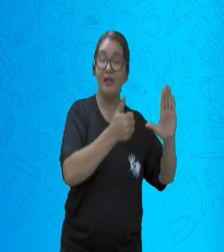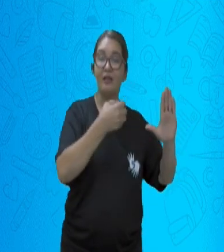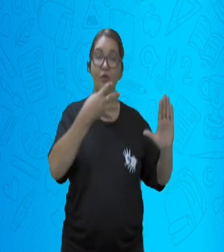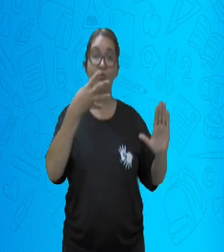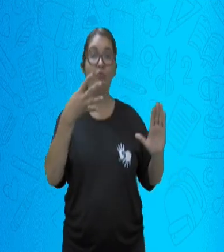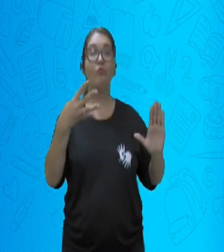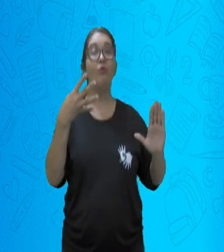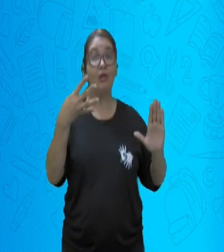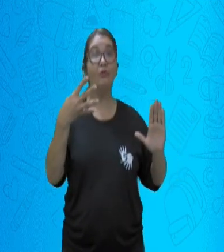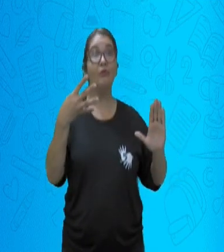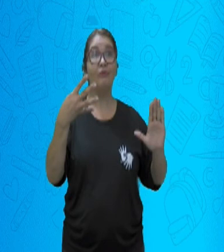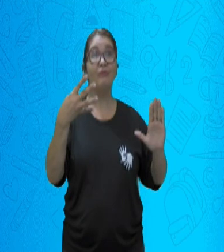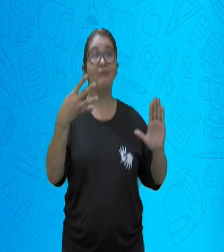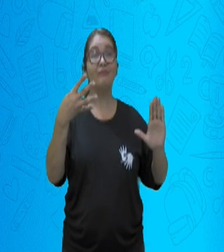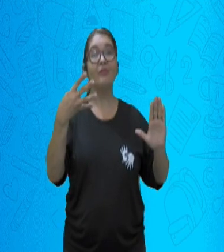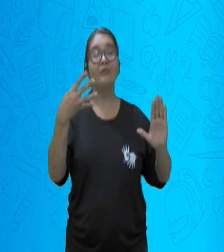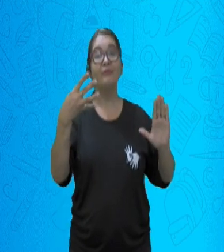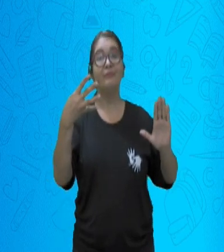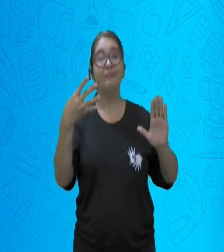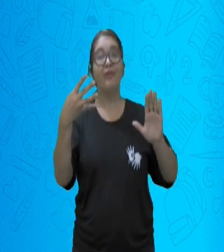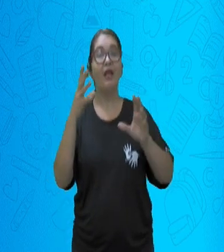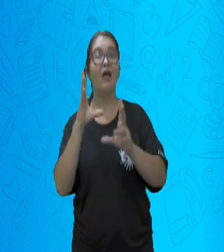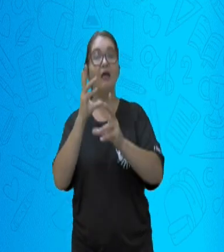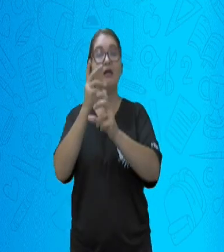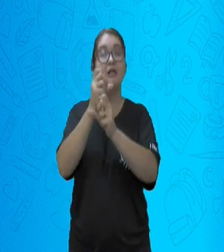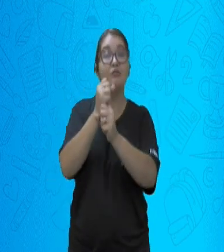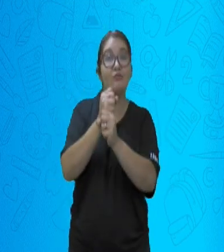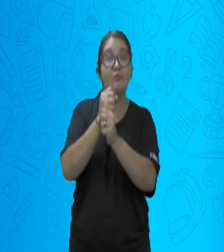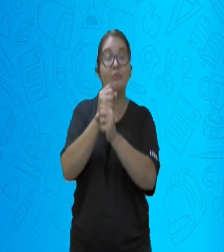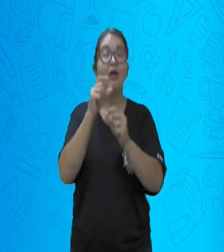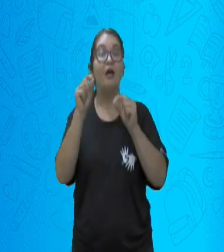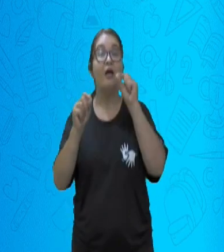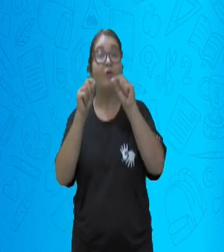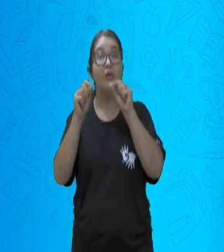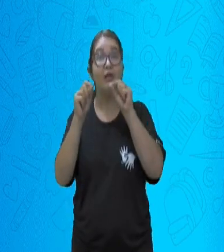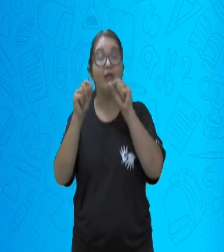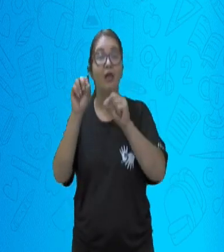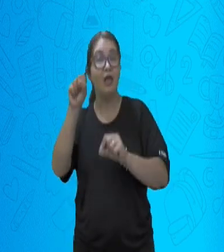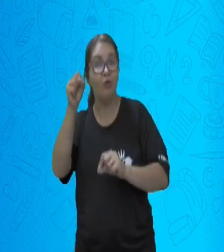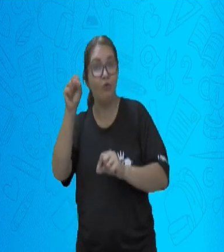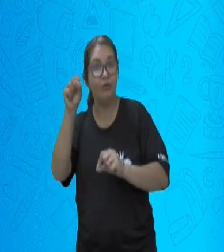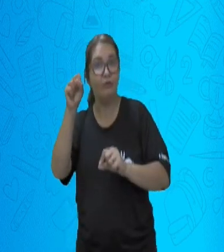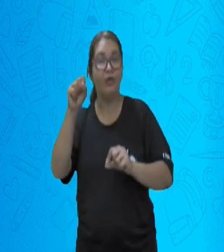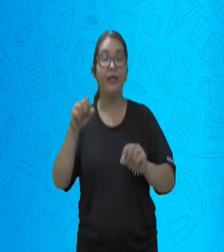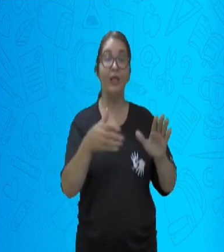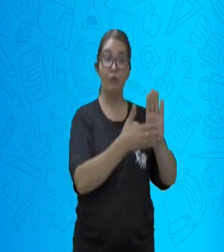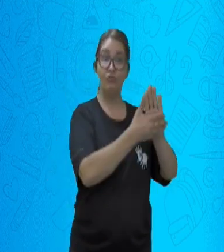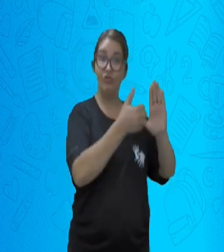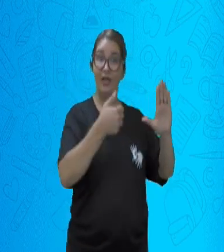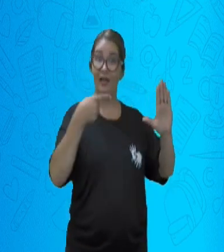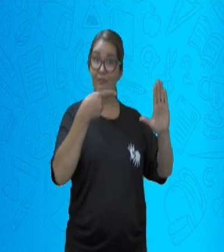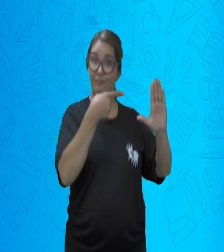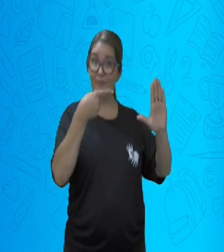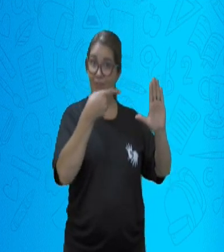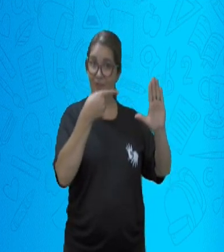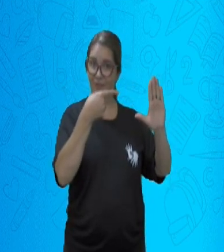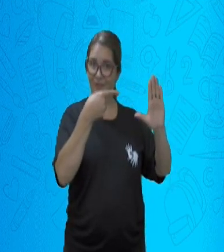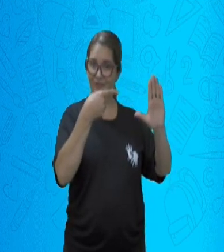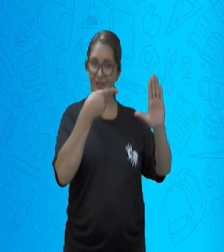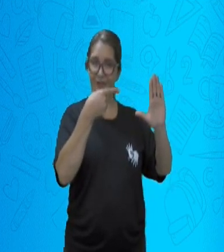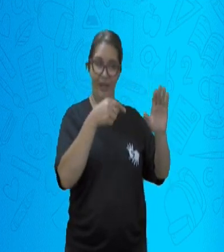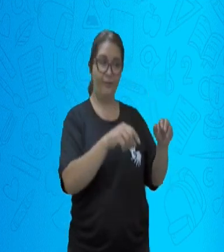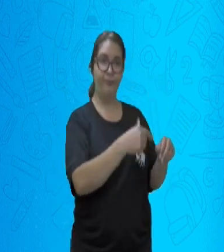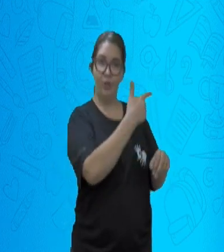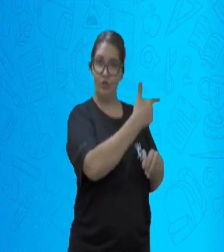menos 4 é igual a 8. Se eu contar essa quantidade que sobrou, que é